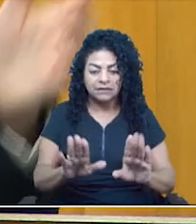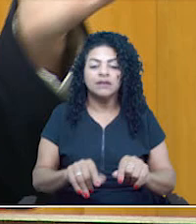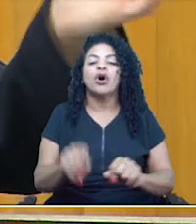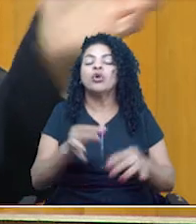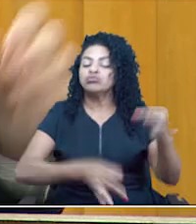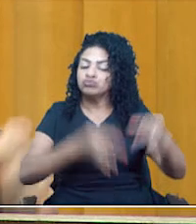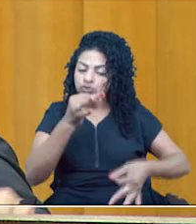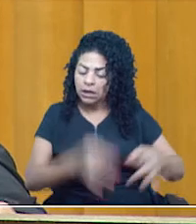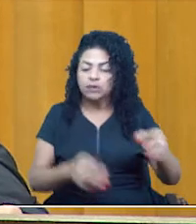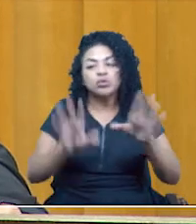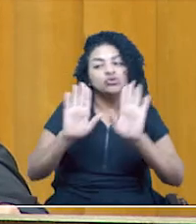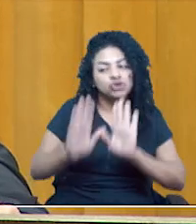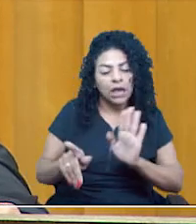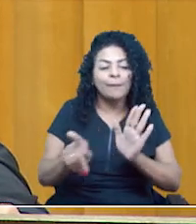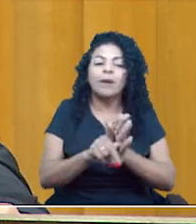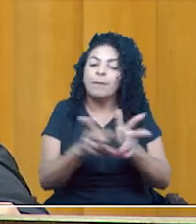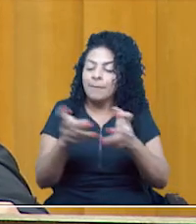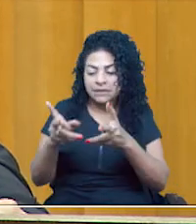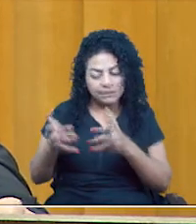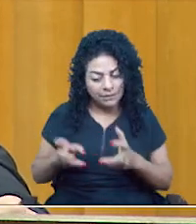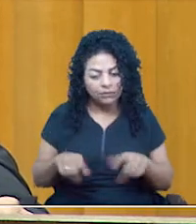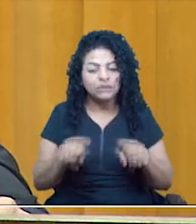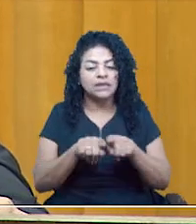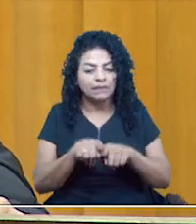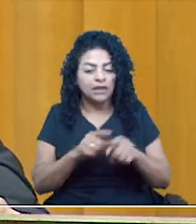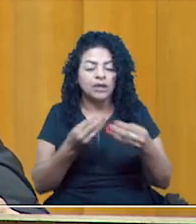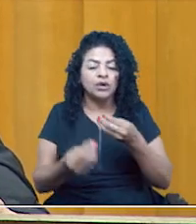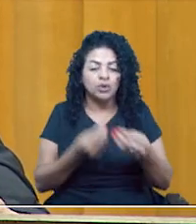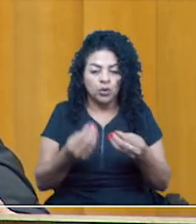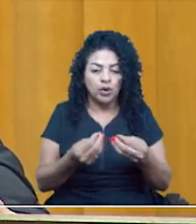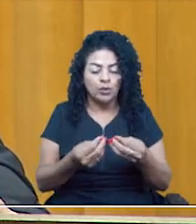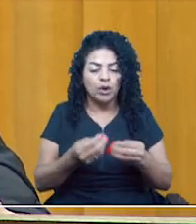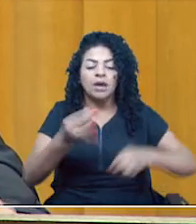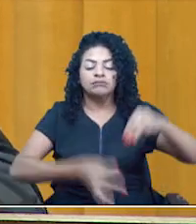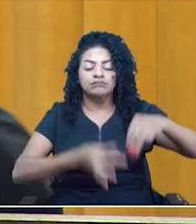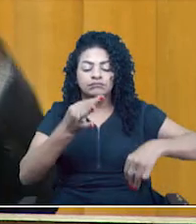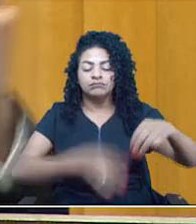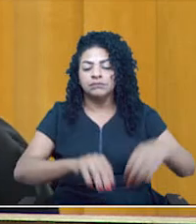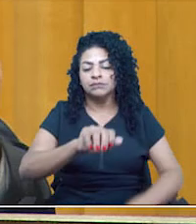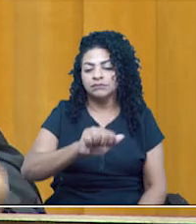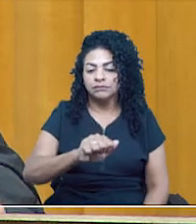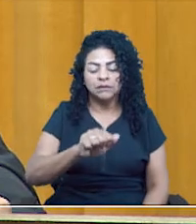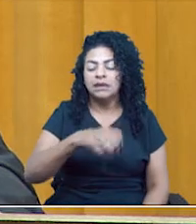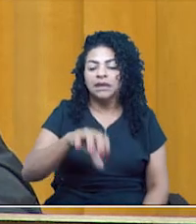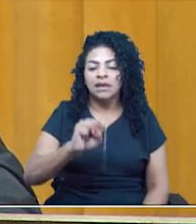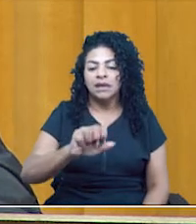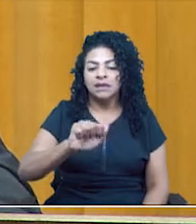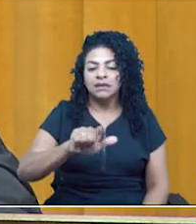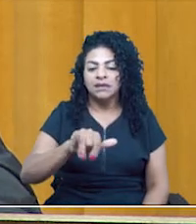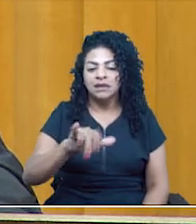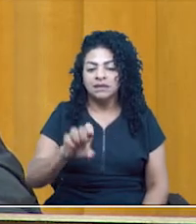isso, imagino que a questão da previdenciária, pelo menos, né, desembargadora Salisa também esteja passando por isso, alguns mais, outros menos, mas